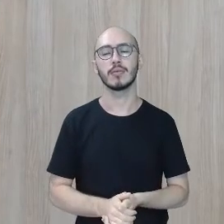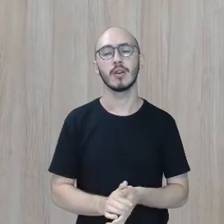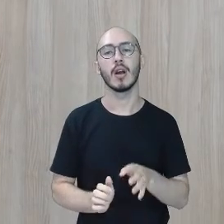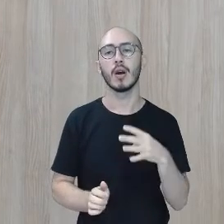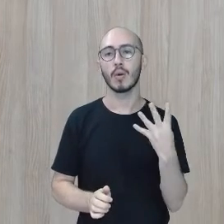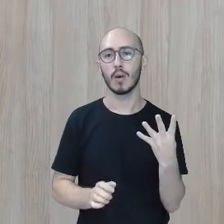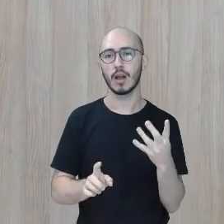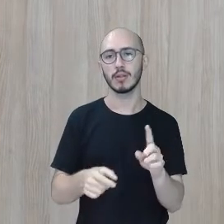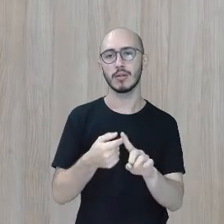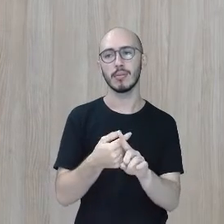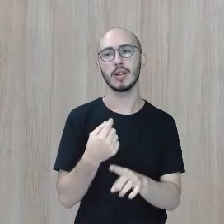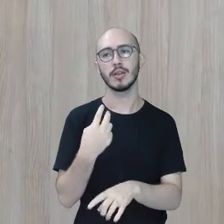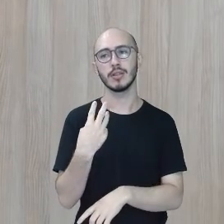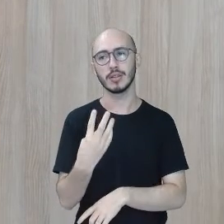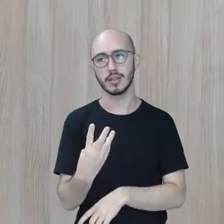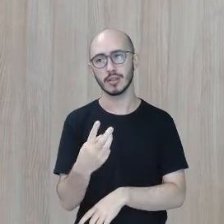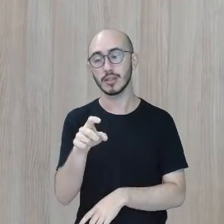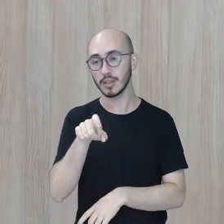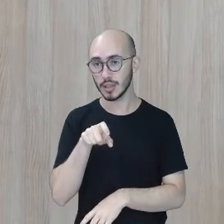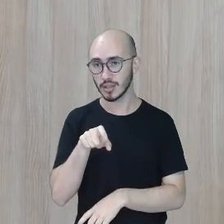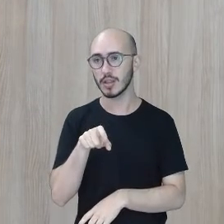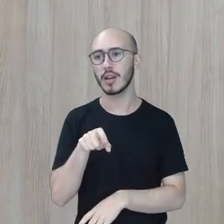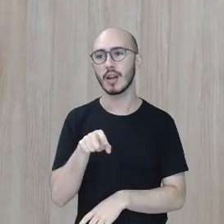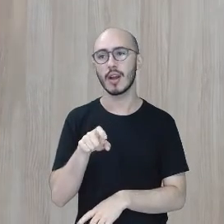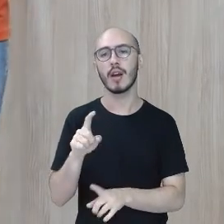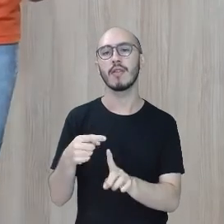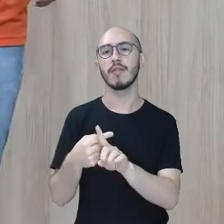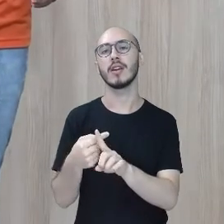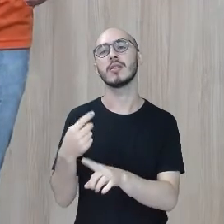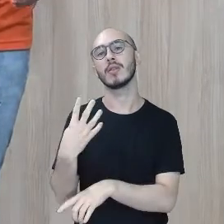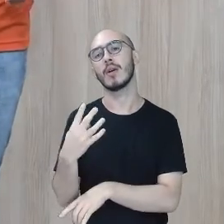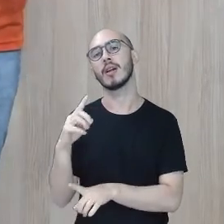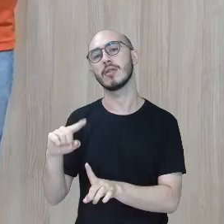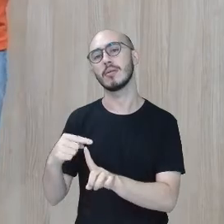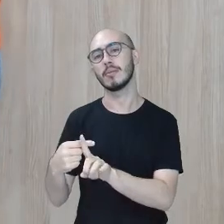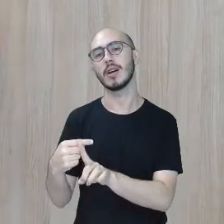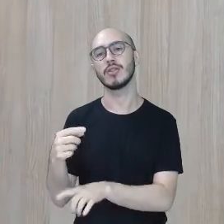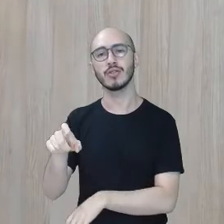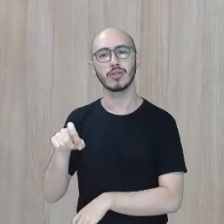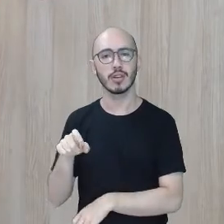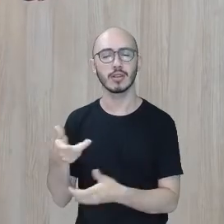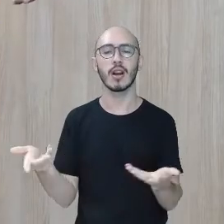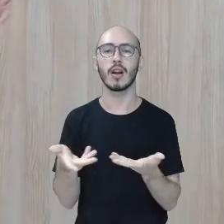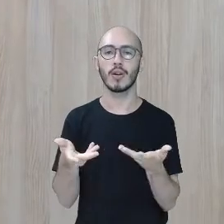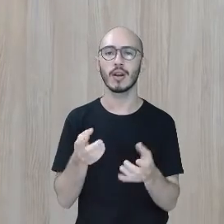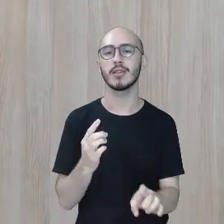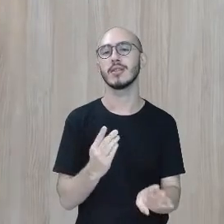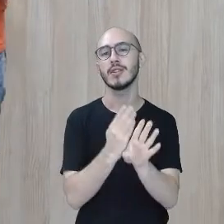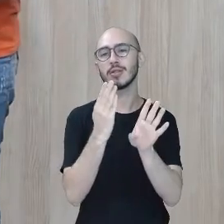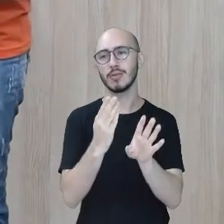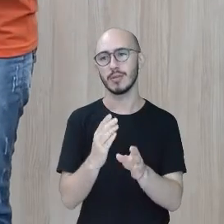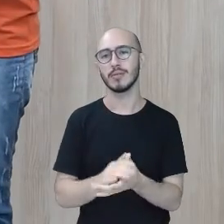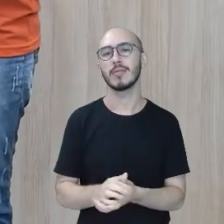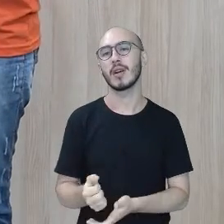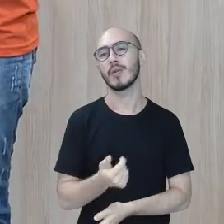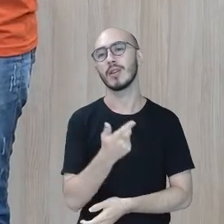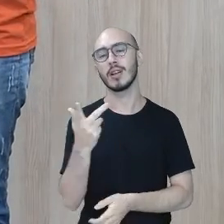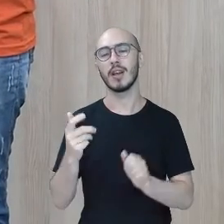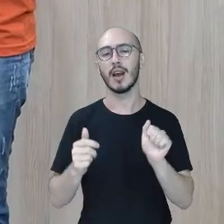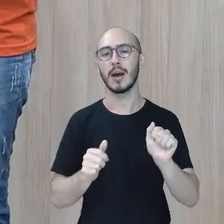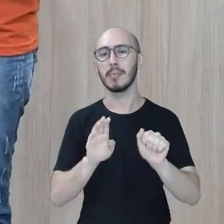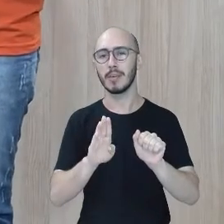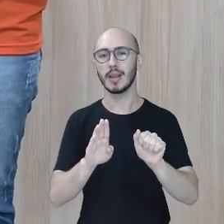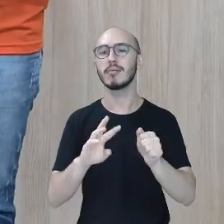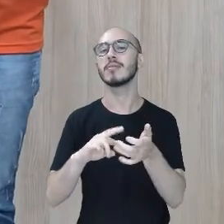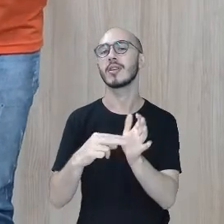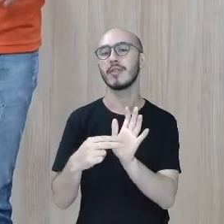mais x vezes 4 mais x. Identificamos aí, através daquele polinômio, os valores de a e de b